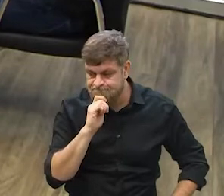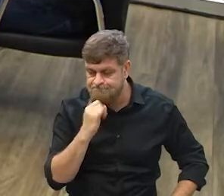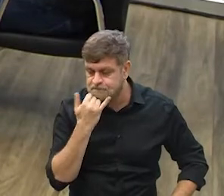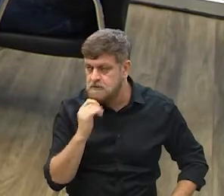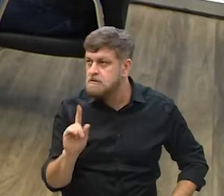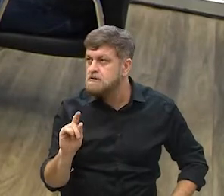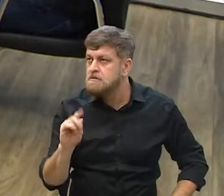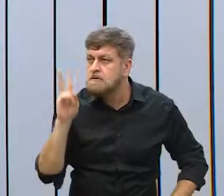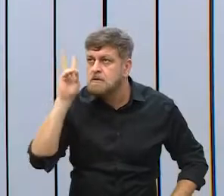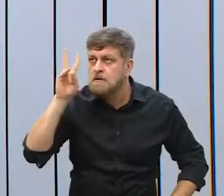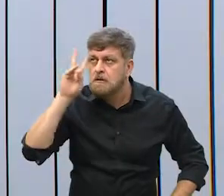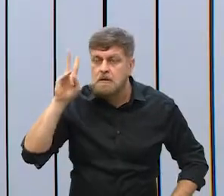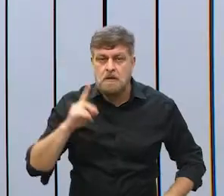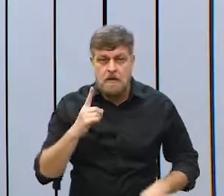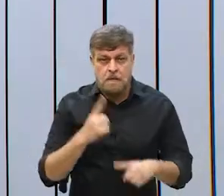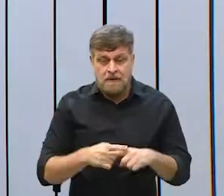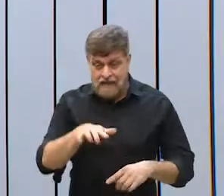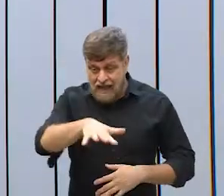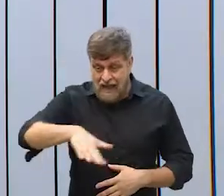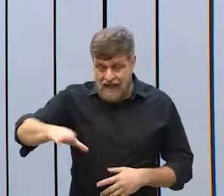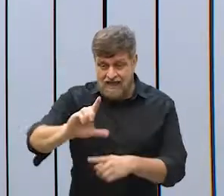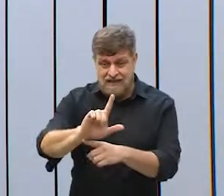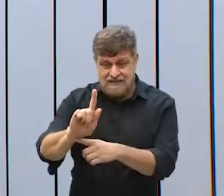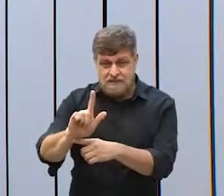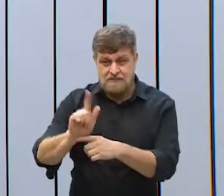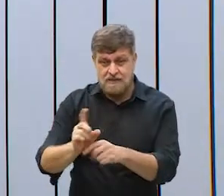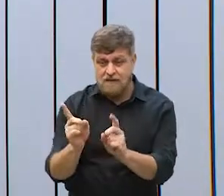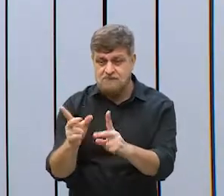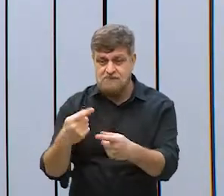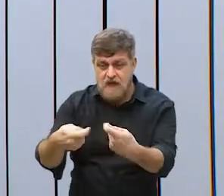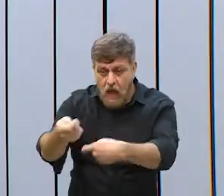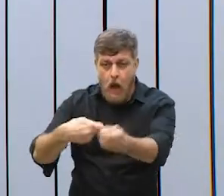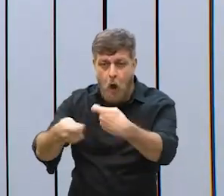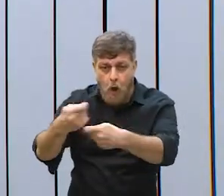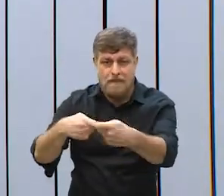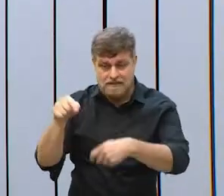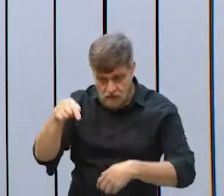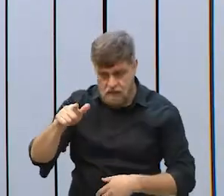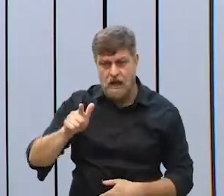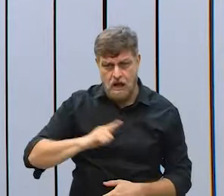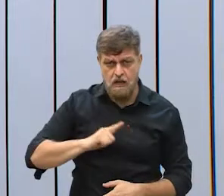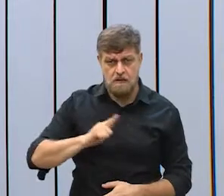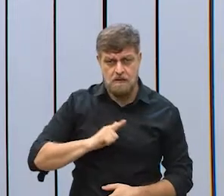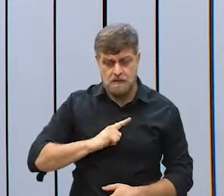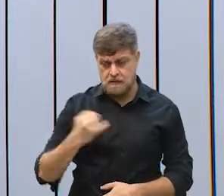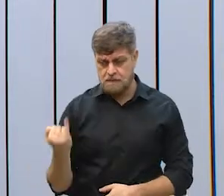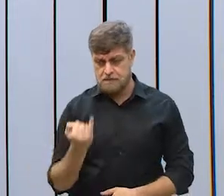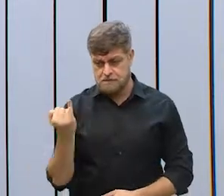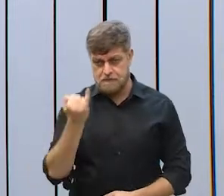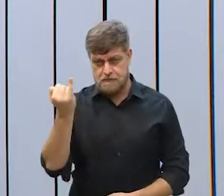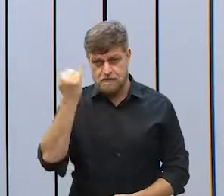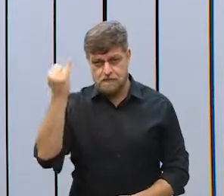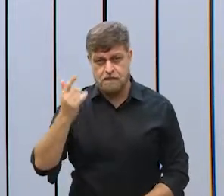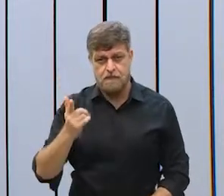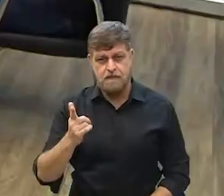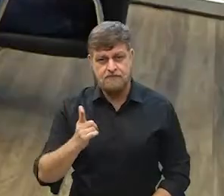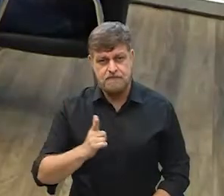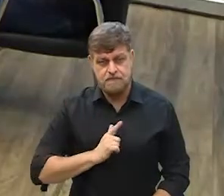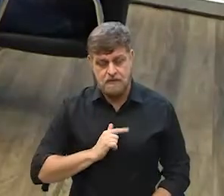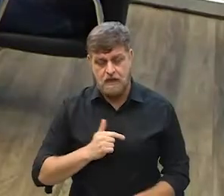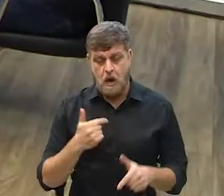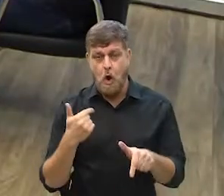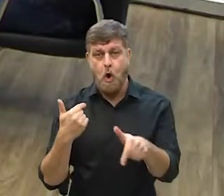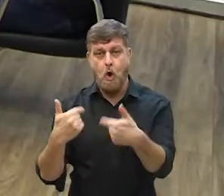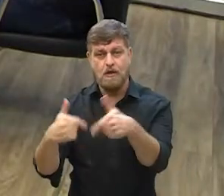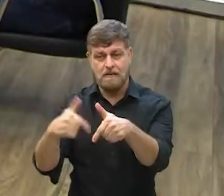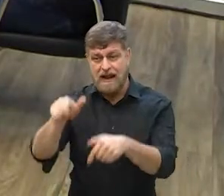É porque ali a região é uma região comercial. Então, é importante o